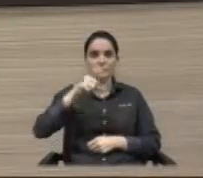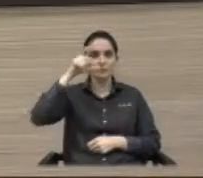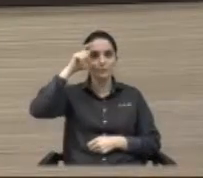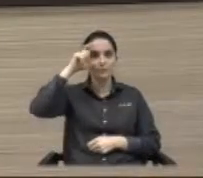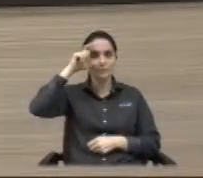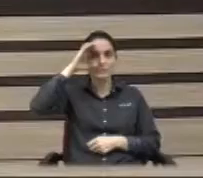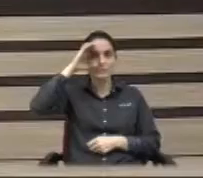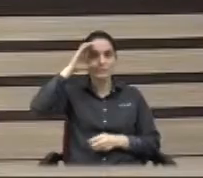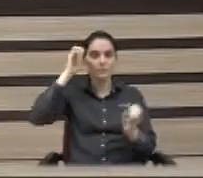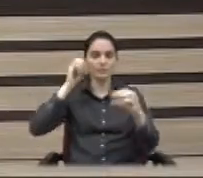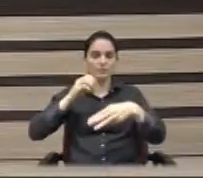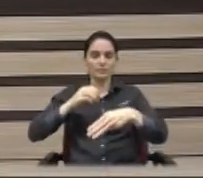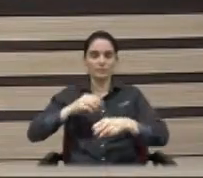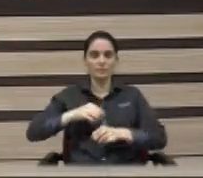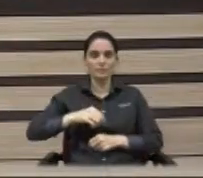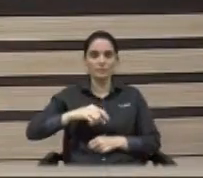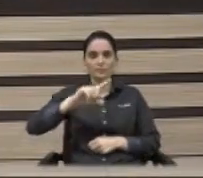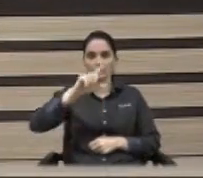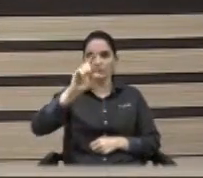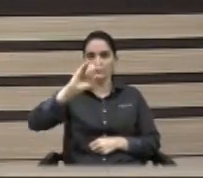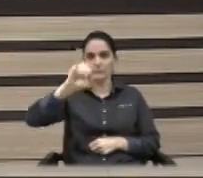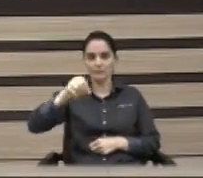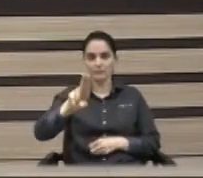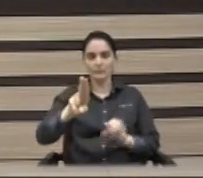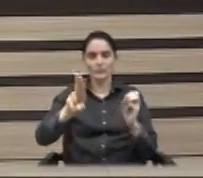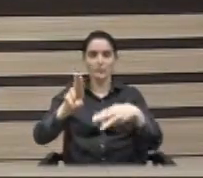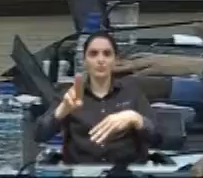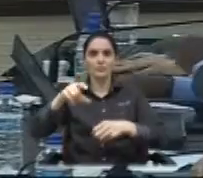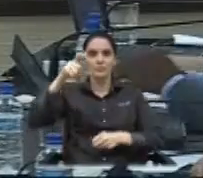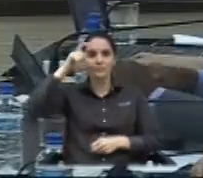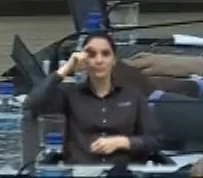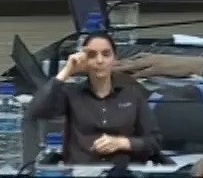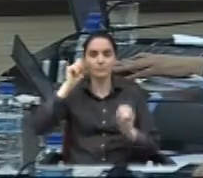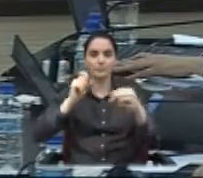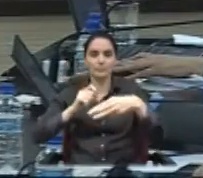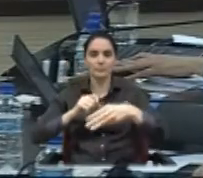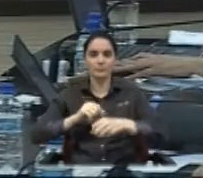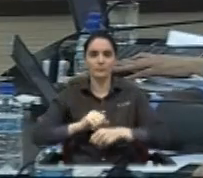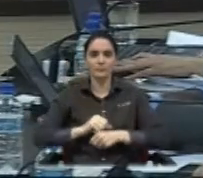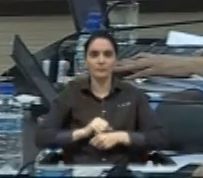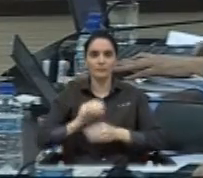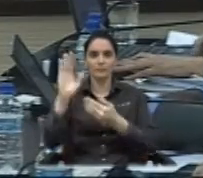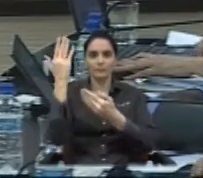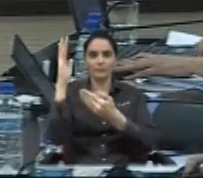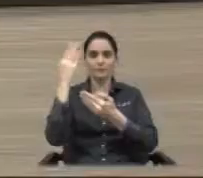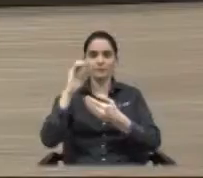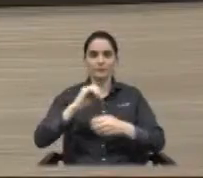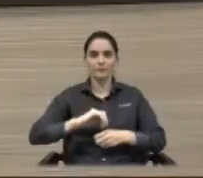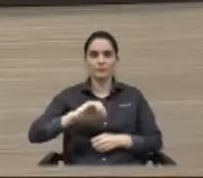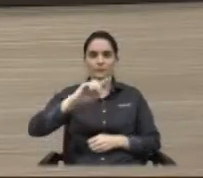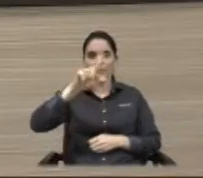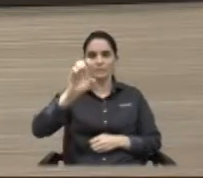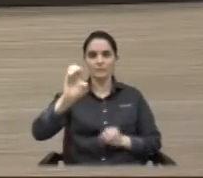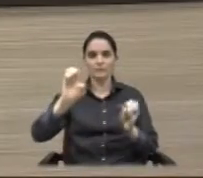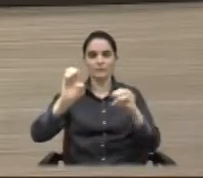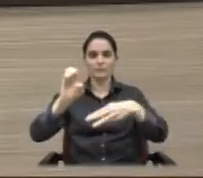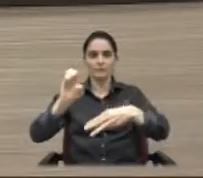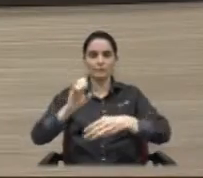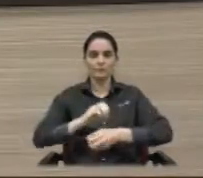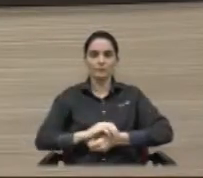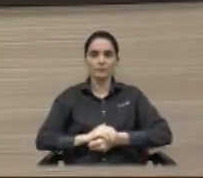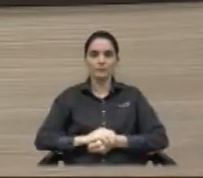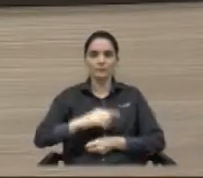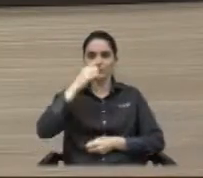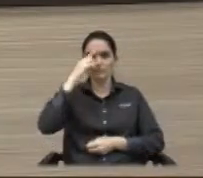Couto de Jesus. Sim. José Eduardo Monteiro Júnior. Sim. José Faridzaine. Sim, com louvor. Zé da Mix. Sim.